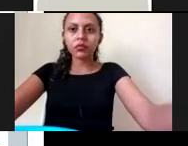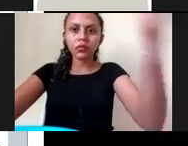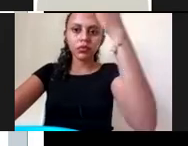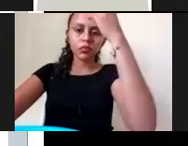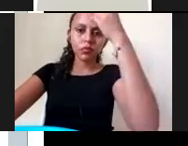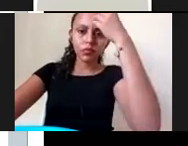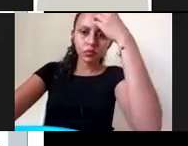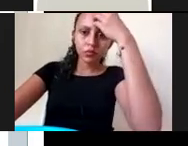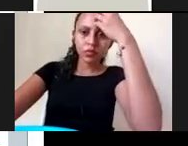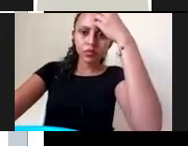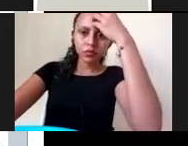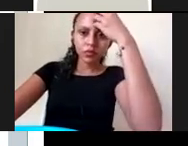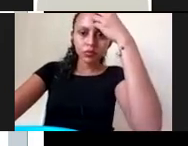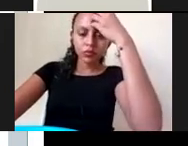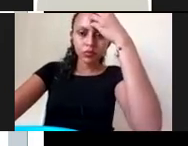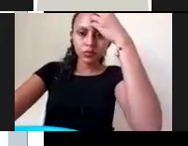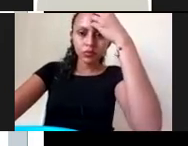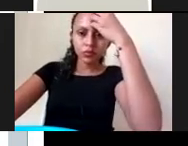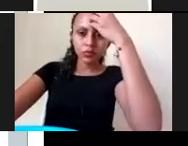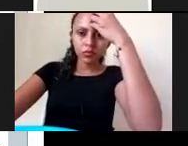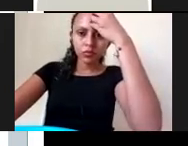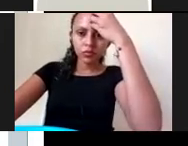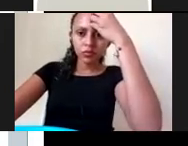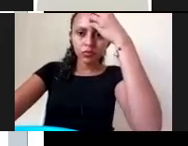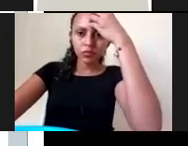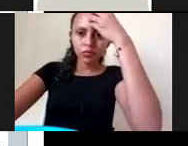pombo, existe, né, a avaliação da mama,